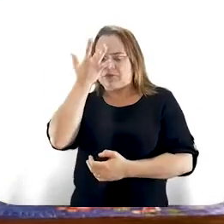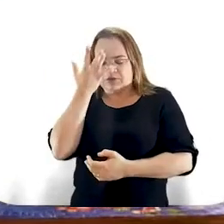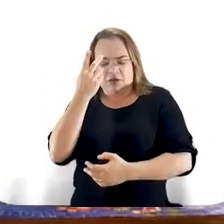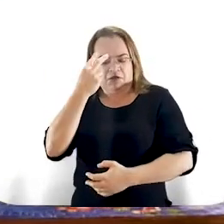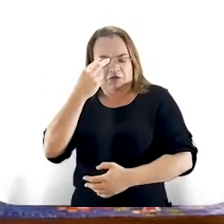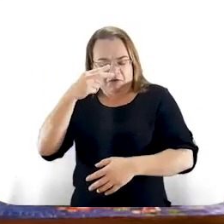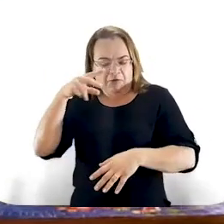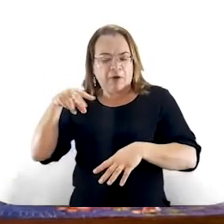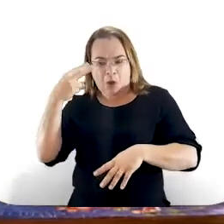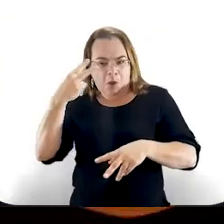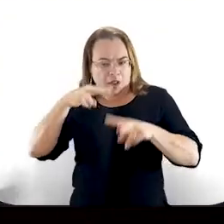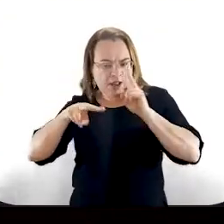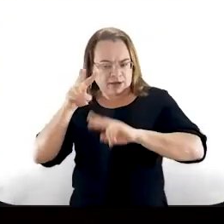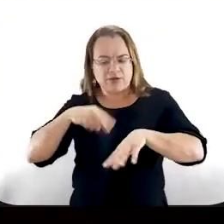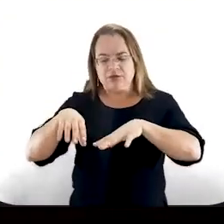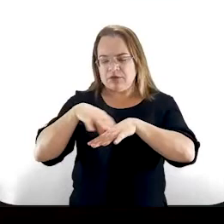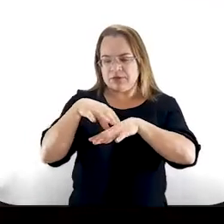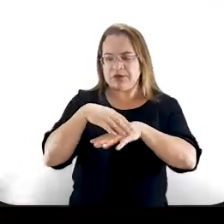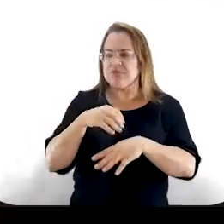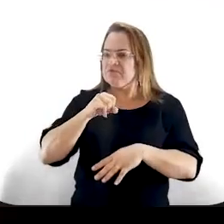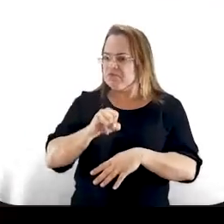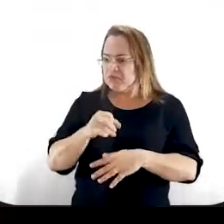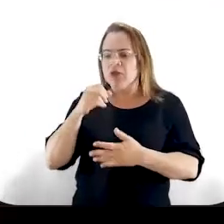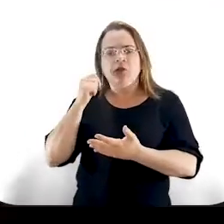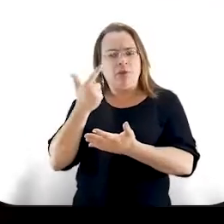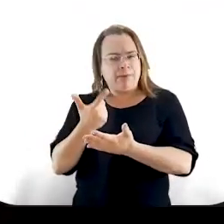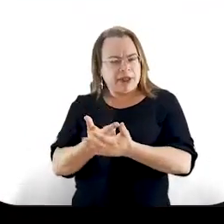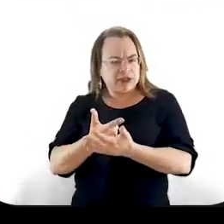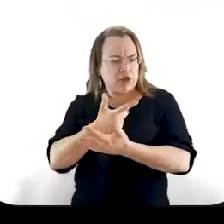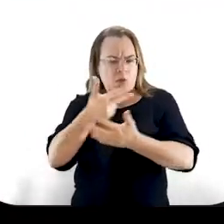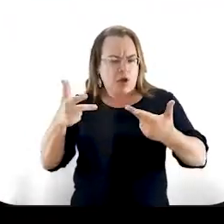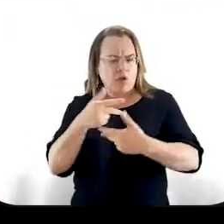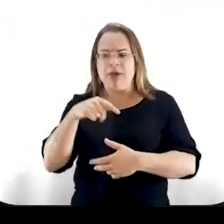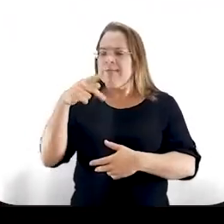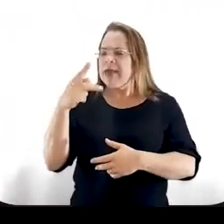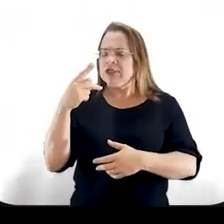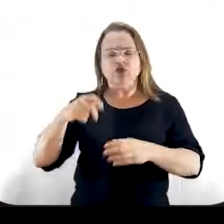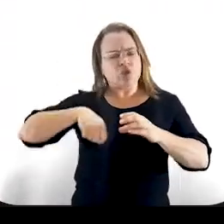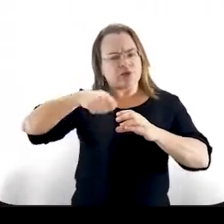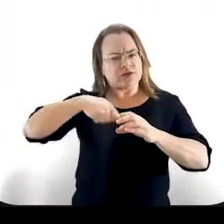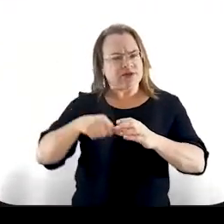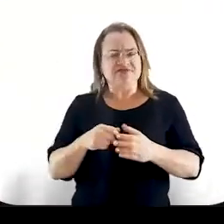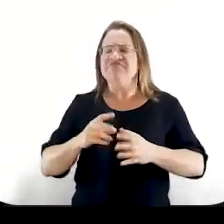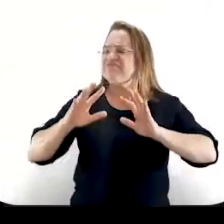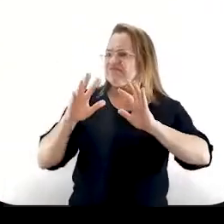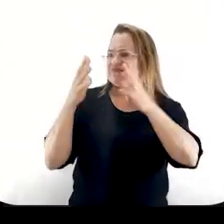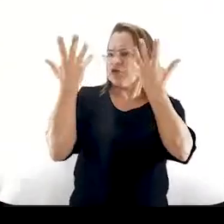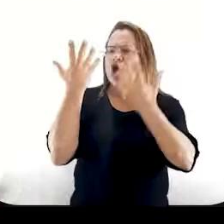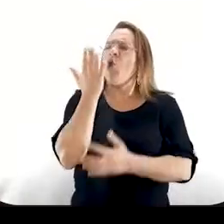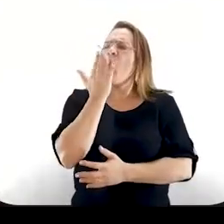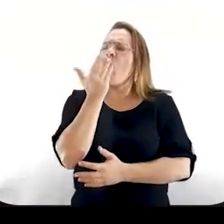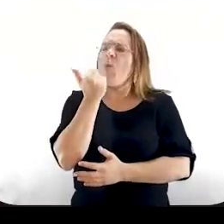sapato. Se ele comprava uma peça, então, para a sua cozinha, ele logo dava uma festa com comida de